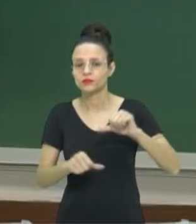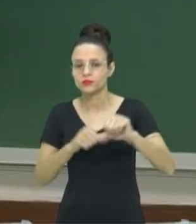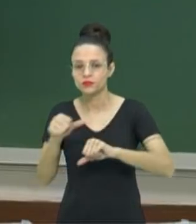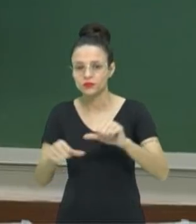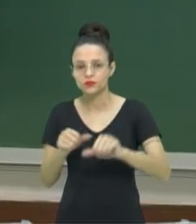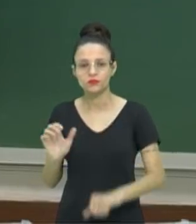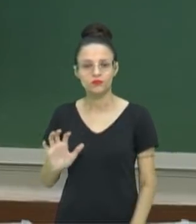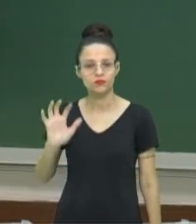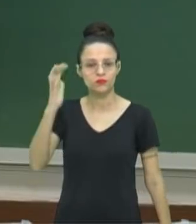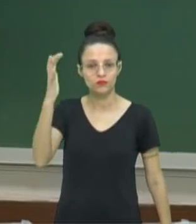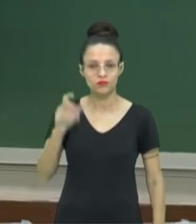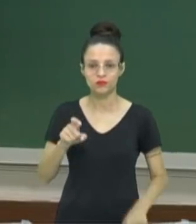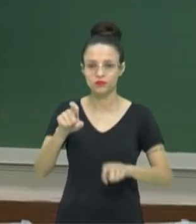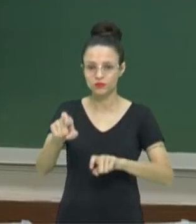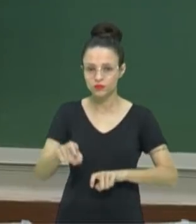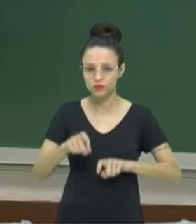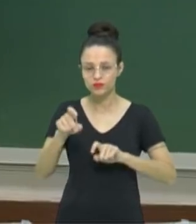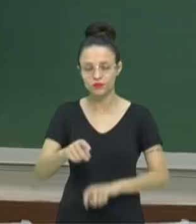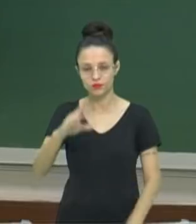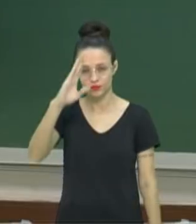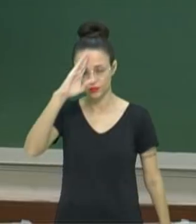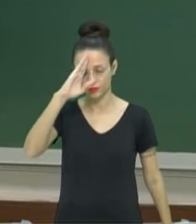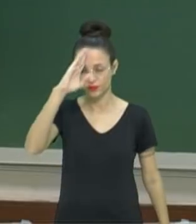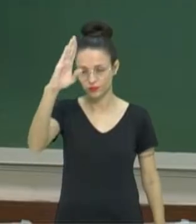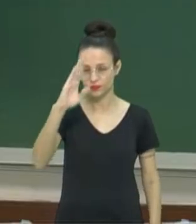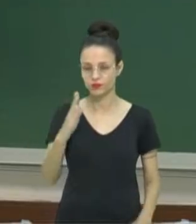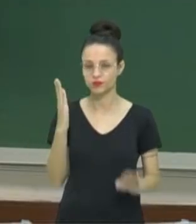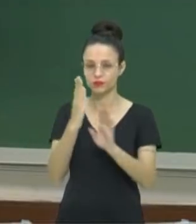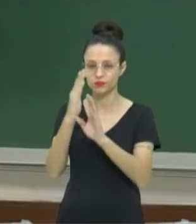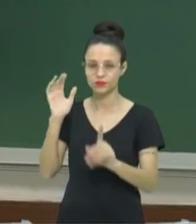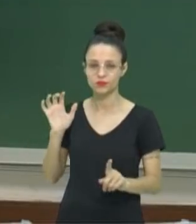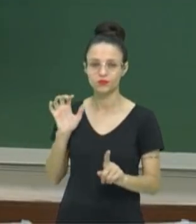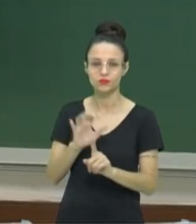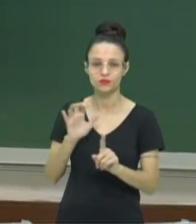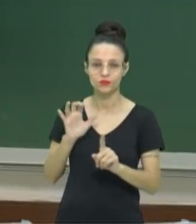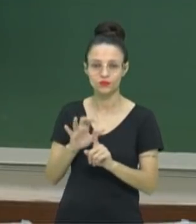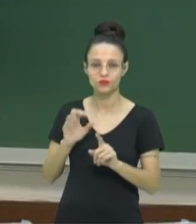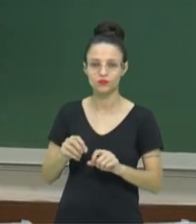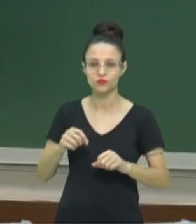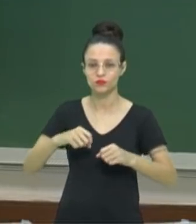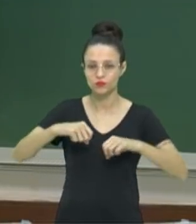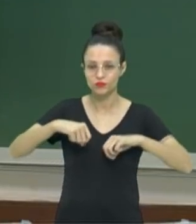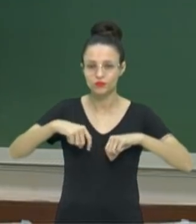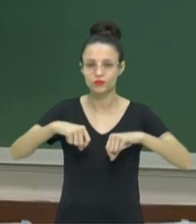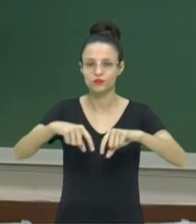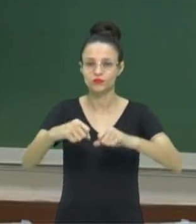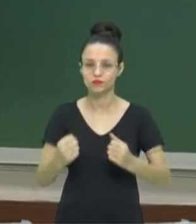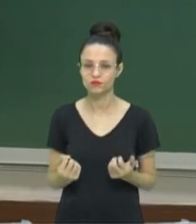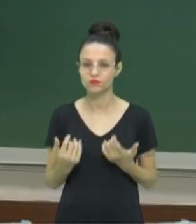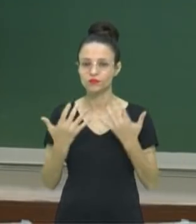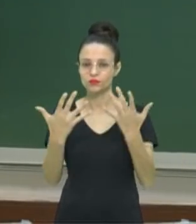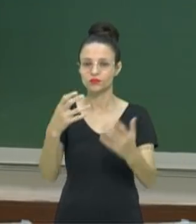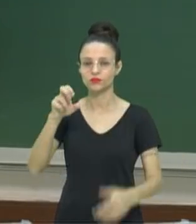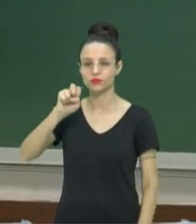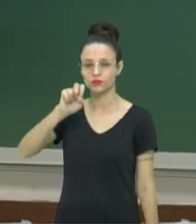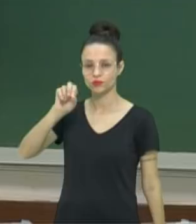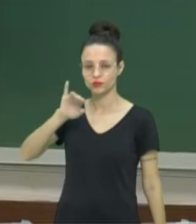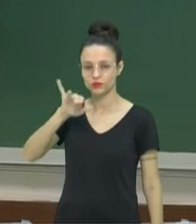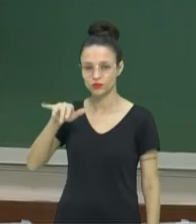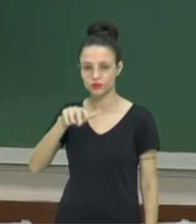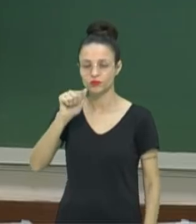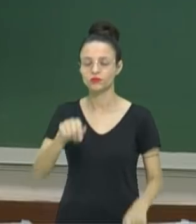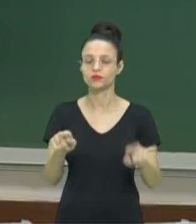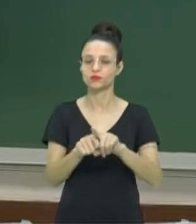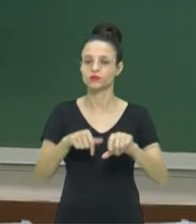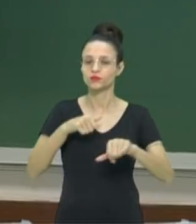que aconteceram na agricultura, principalmente pela influência ali do cultivo da soja e as monoculturas, e que mudou também a forma